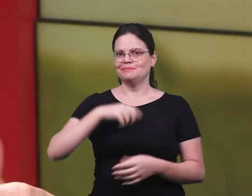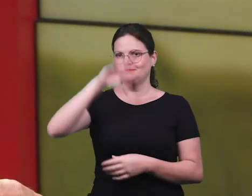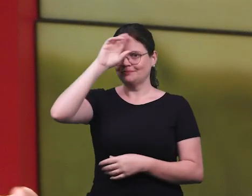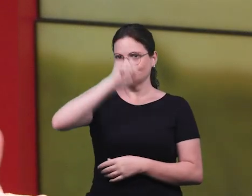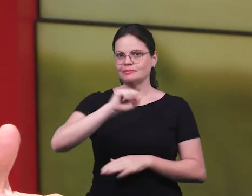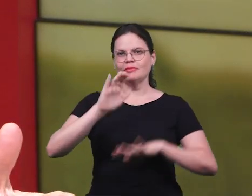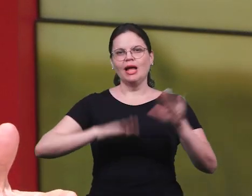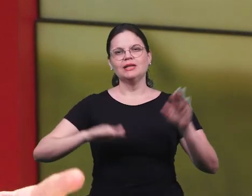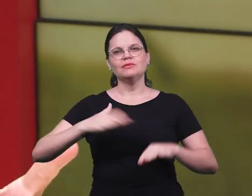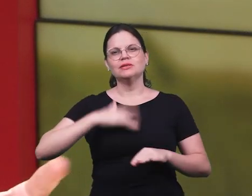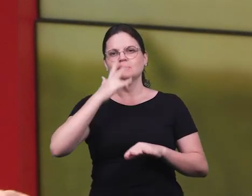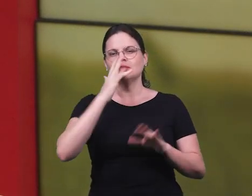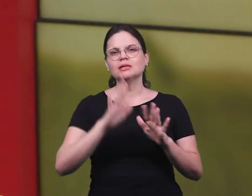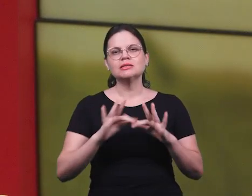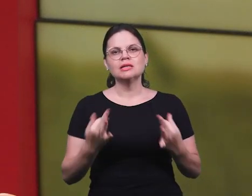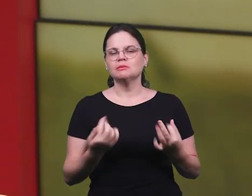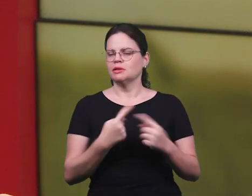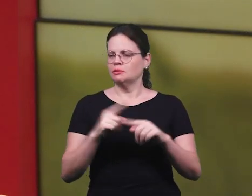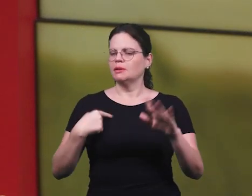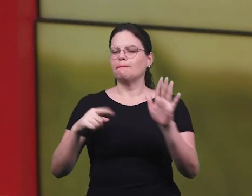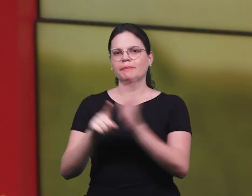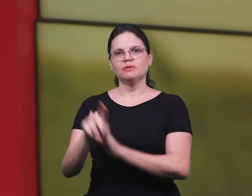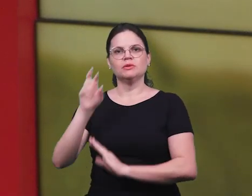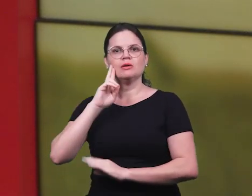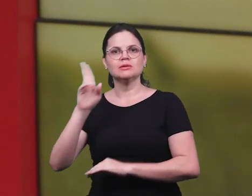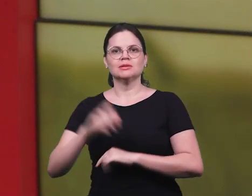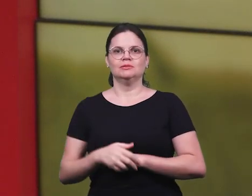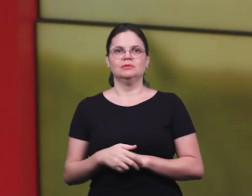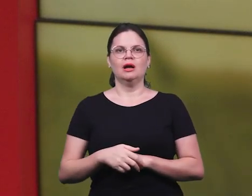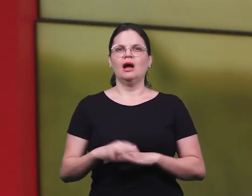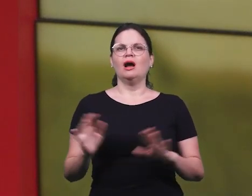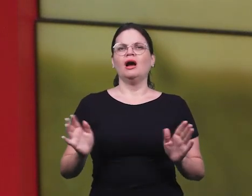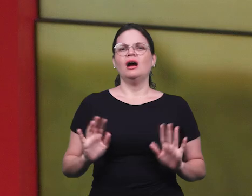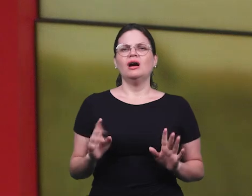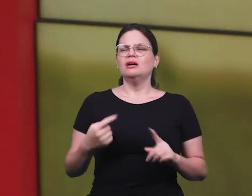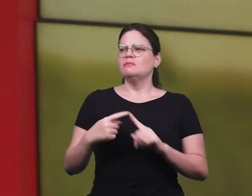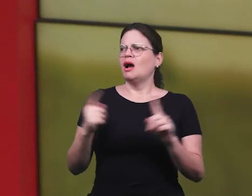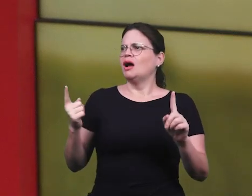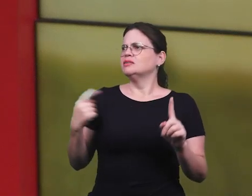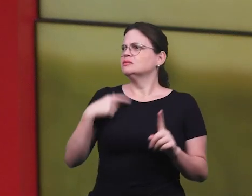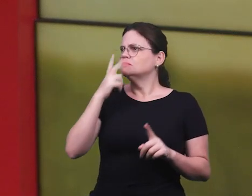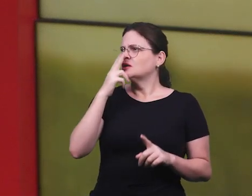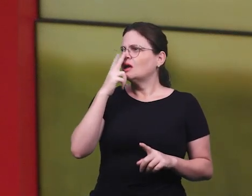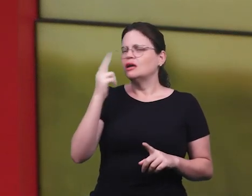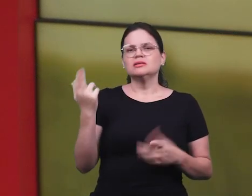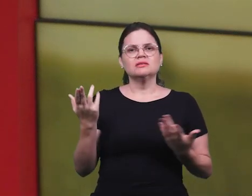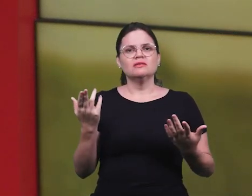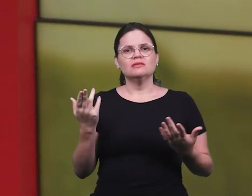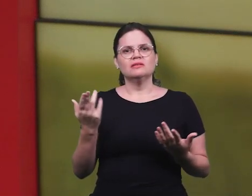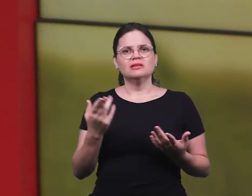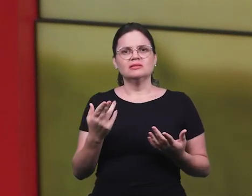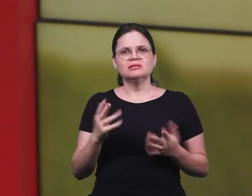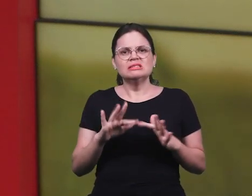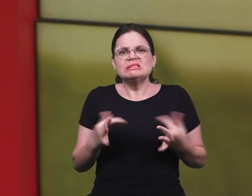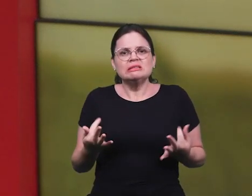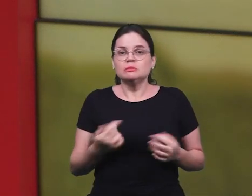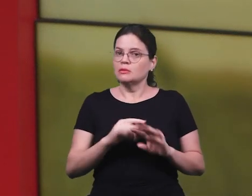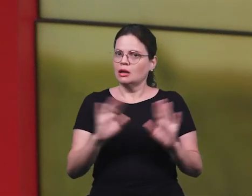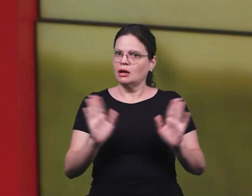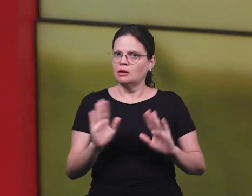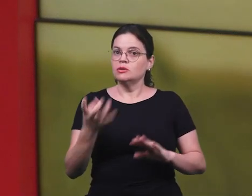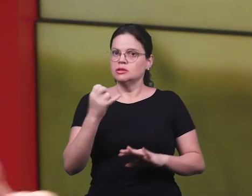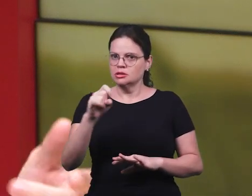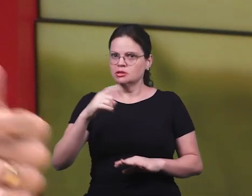mais simples que for sem consultar o Senhor. Ah, mas é uma coisa tão pequena. Não. Se você